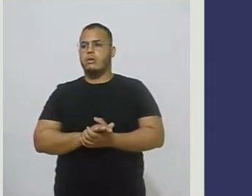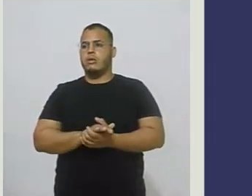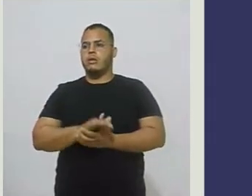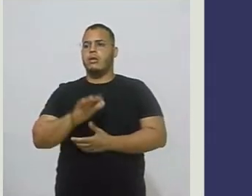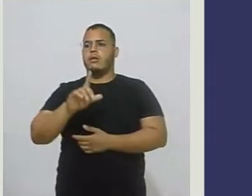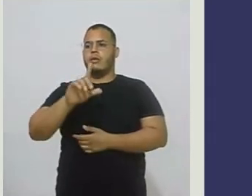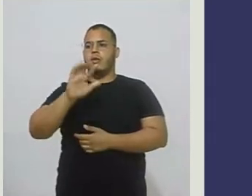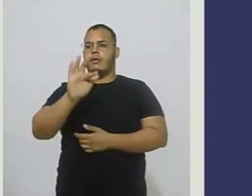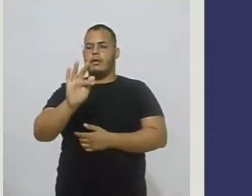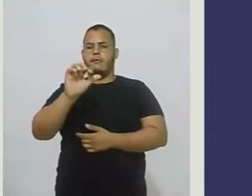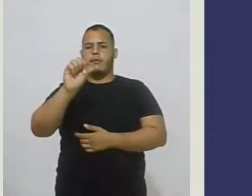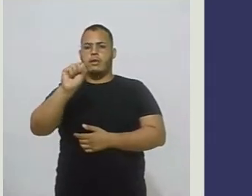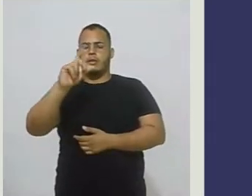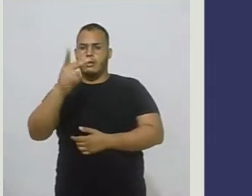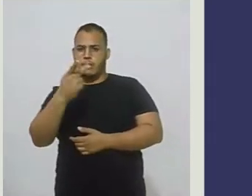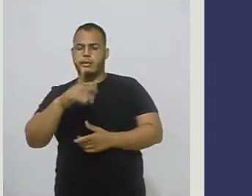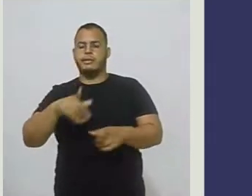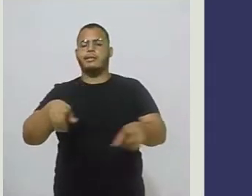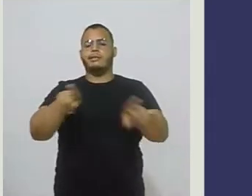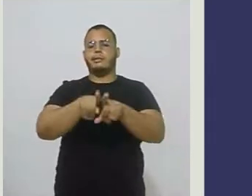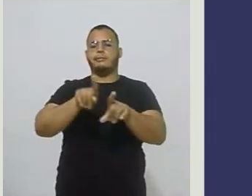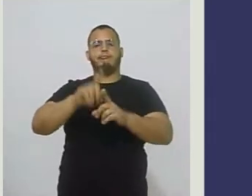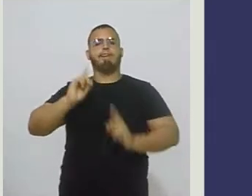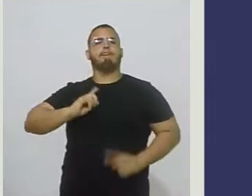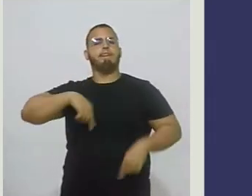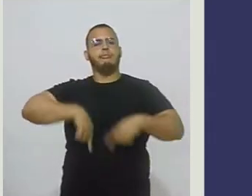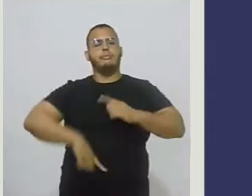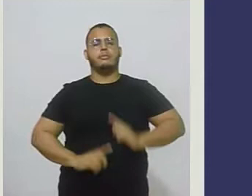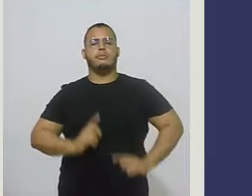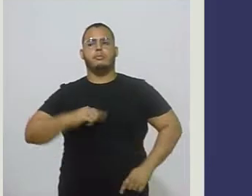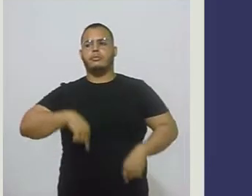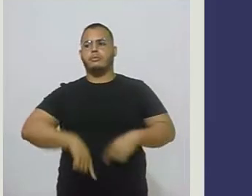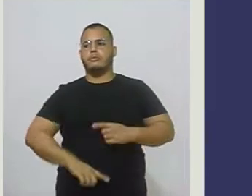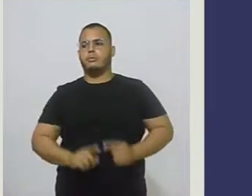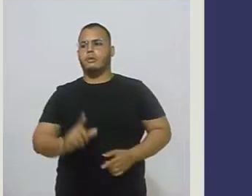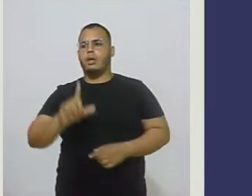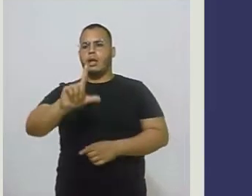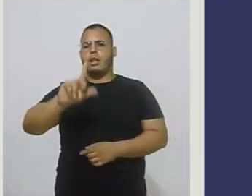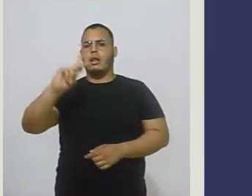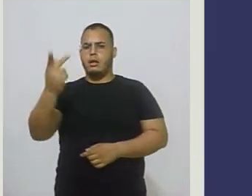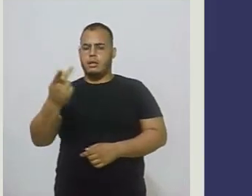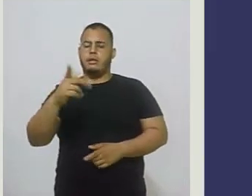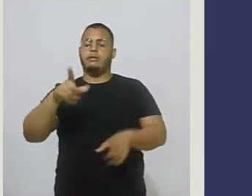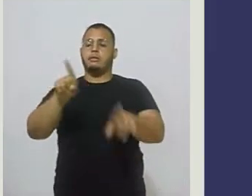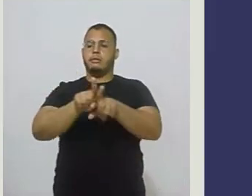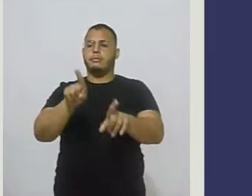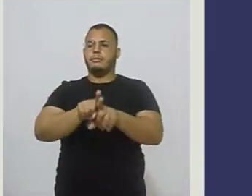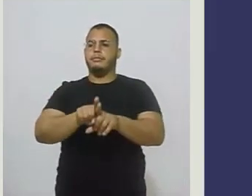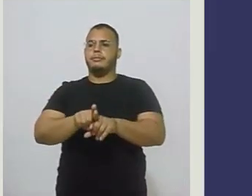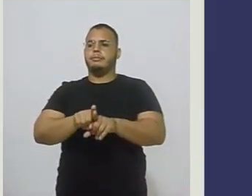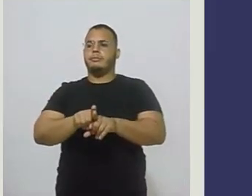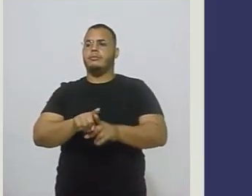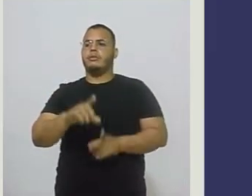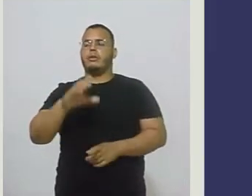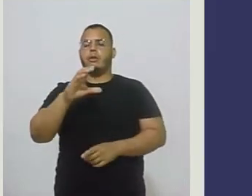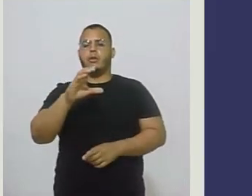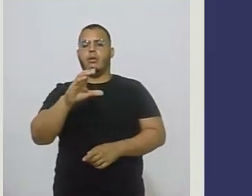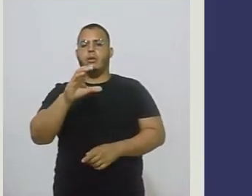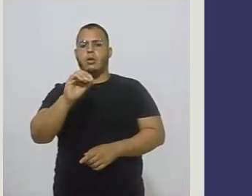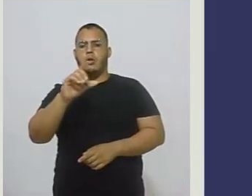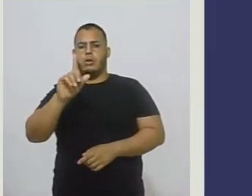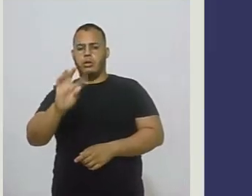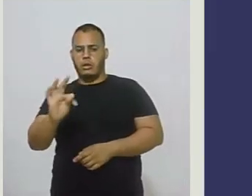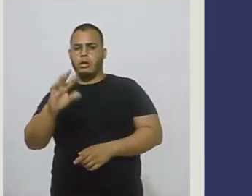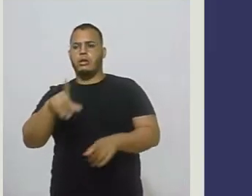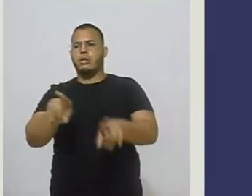foliculoestimulante, FSH, hormônio luteinizante, LH, e ocitocina, OT,